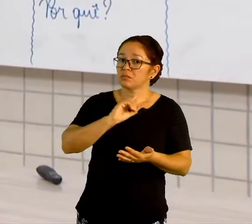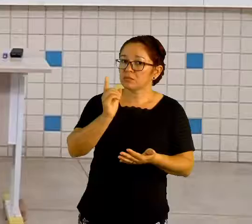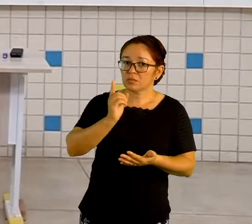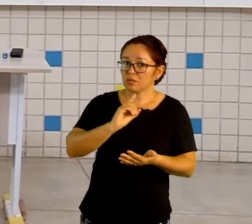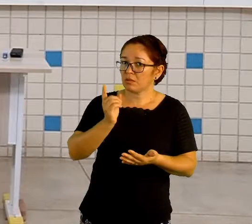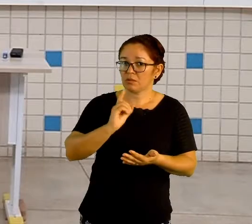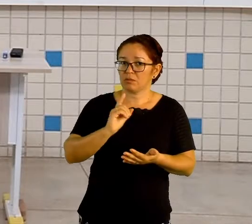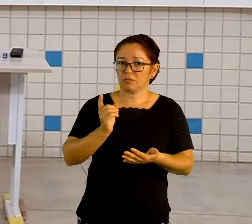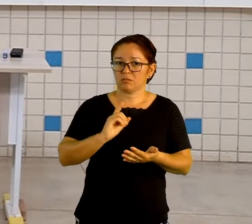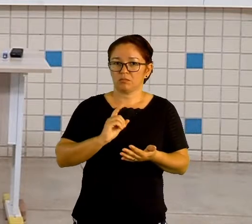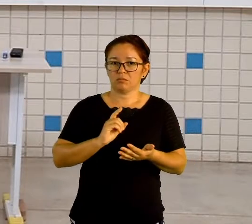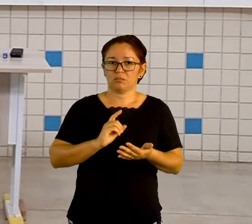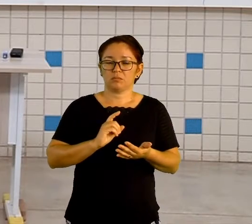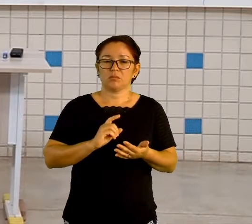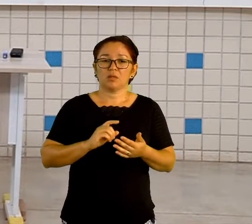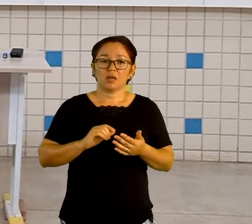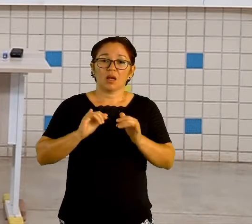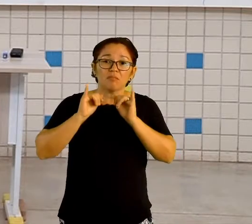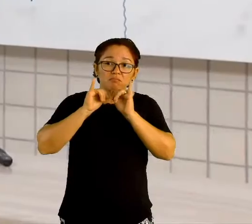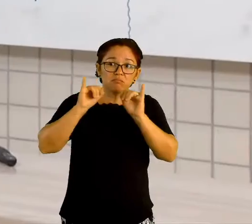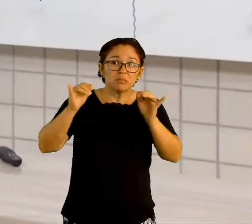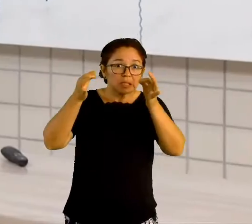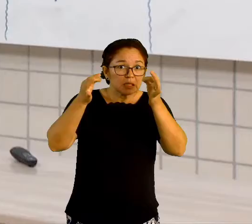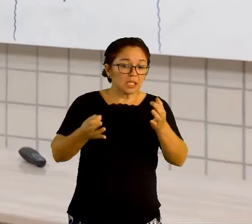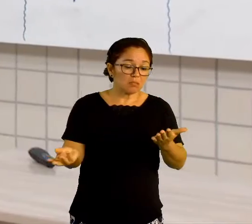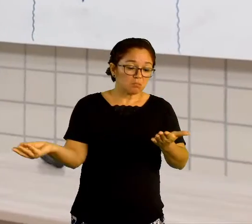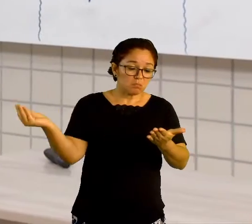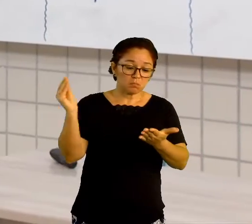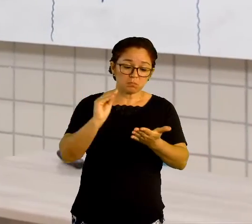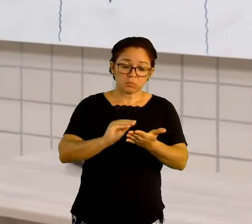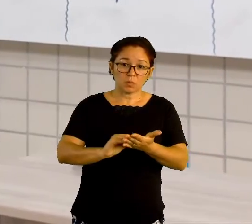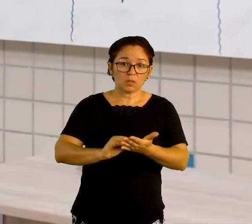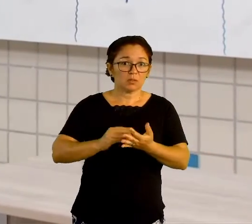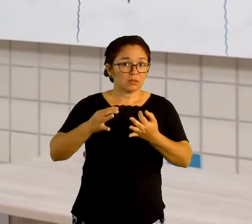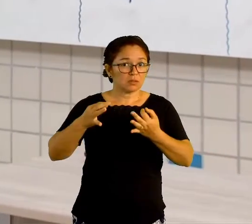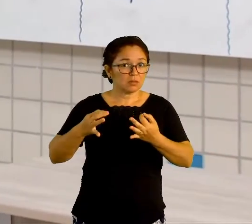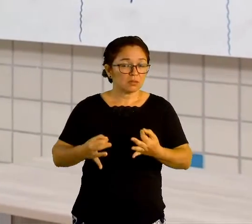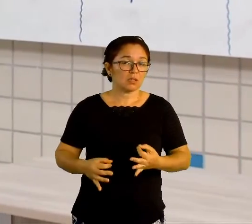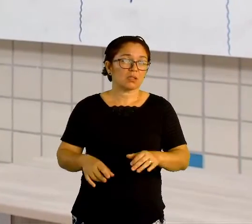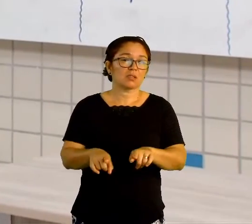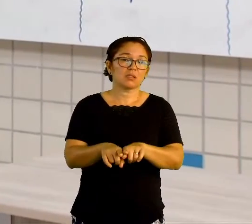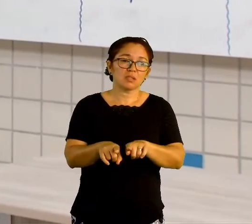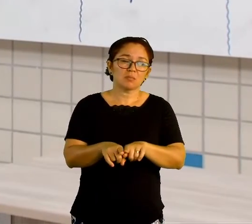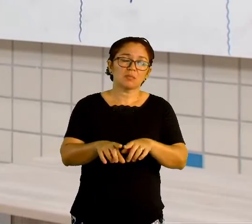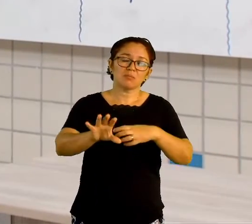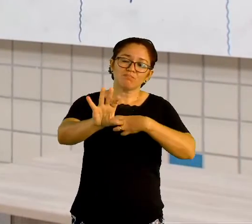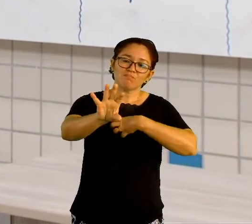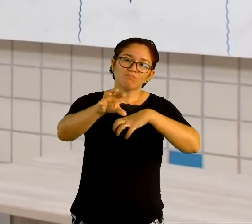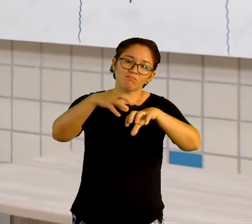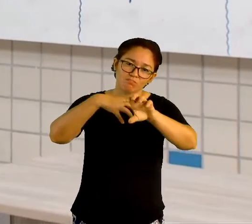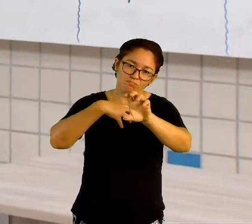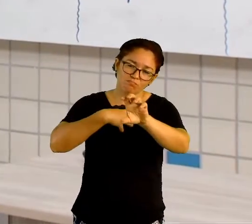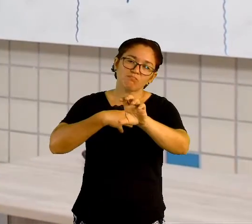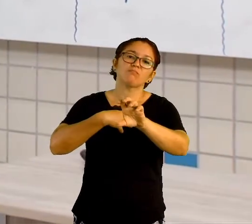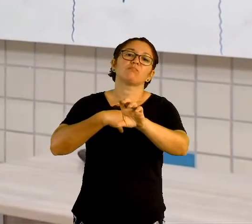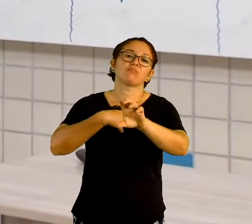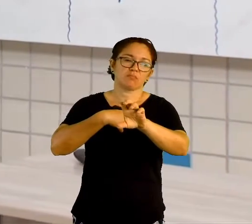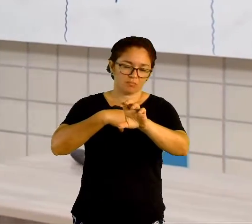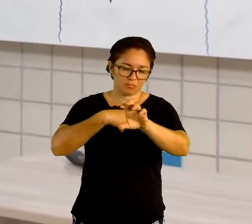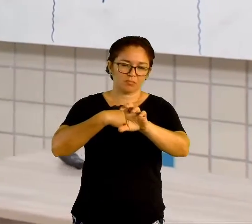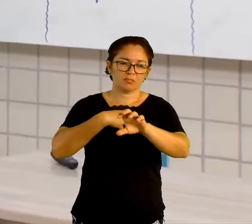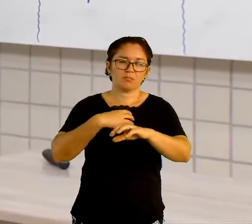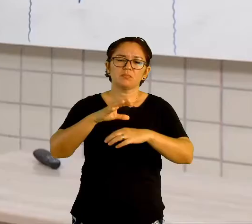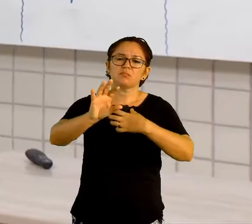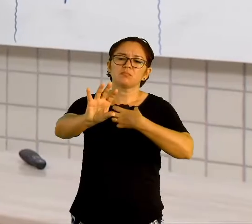veiculado. A linguagem jornalística, ela precisa ter empatia com o leitor. Quando se fala em ter empatia